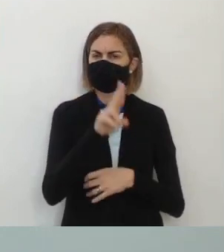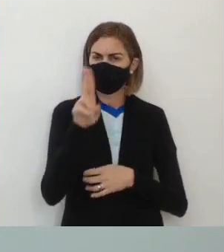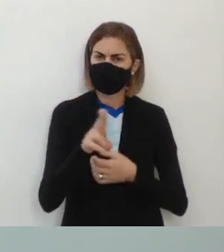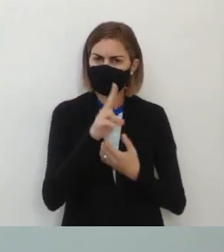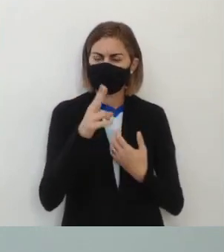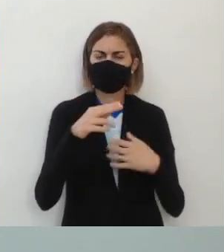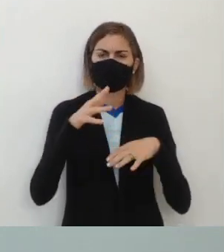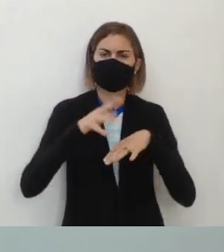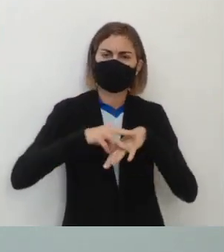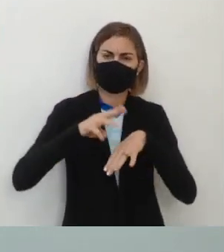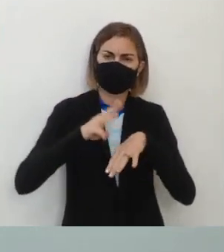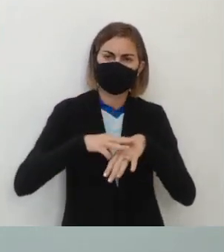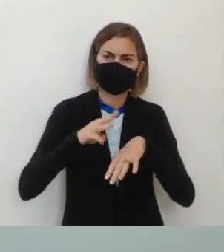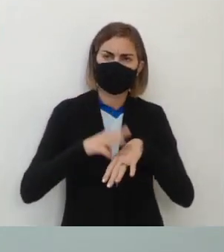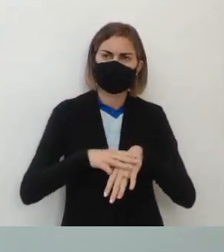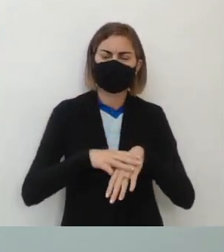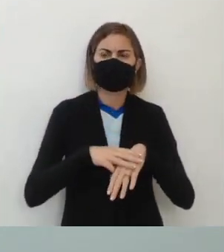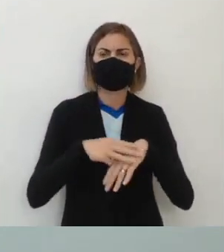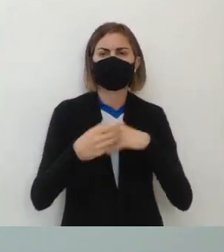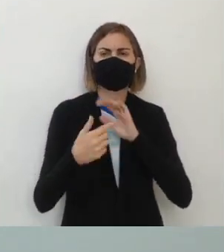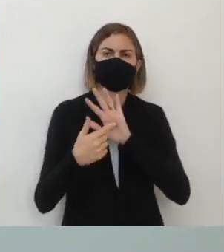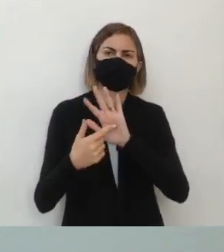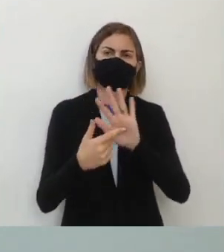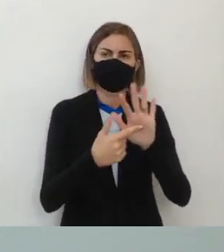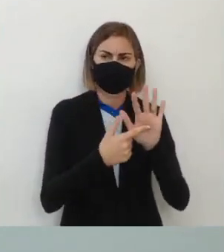dos metais a